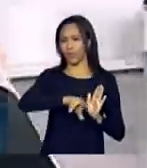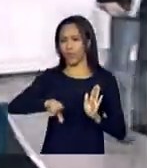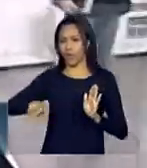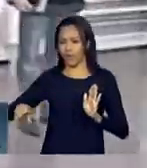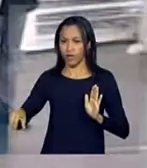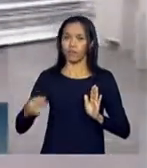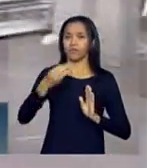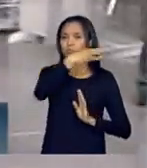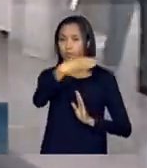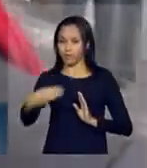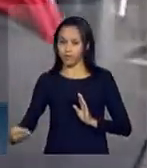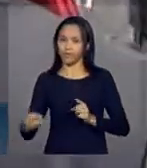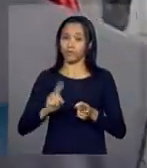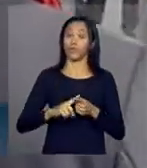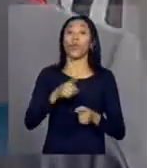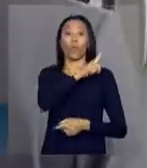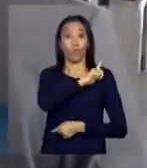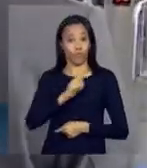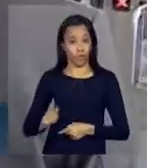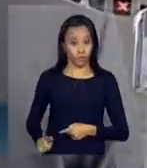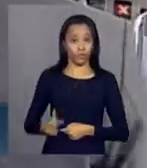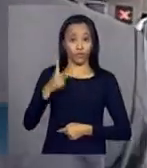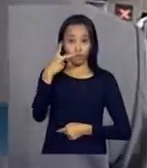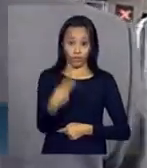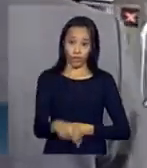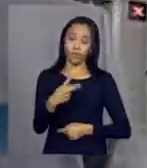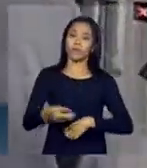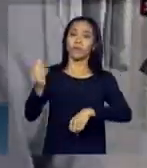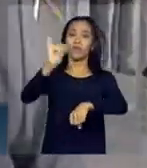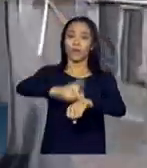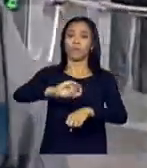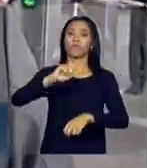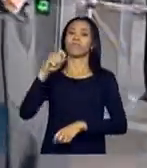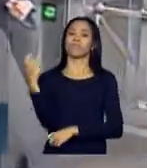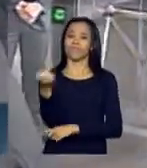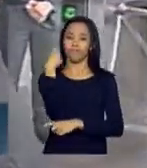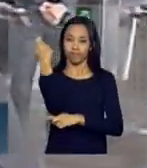autoridades, entre elas o governador do Rio Grande do Sul, Tarso Genro.